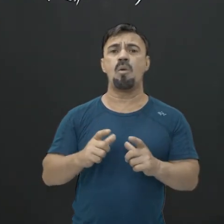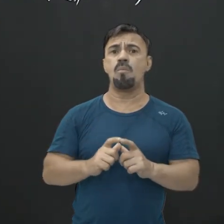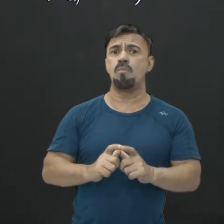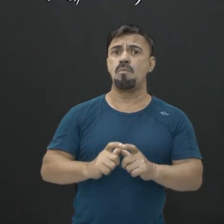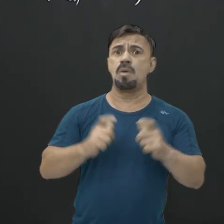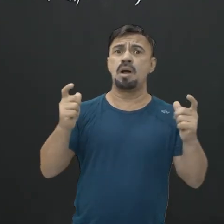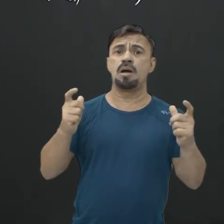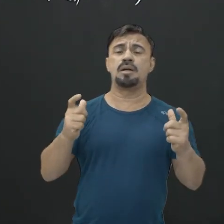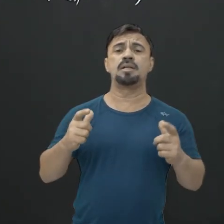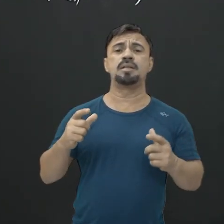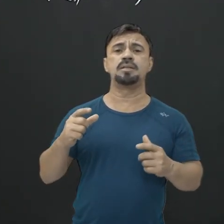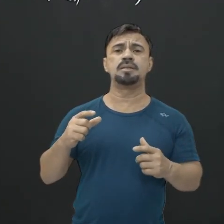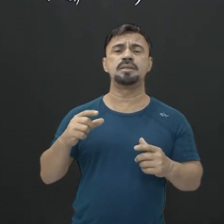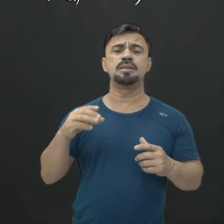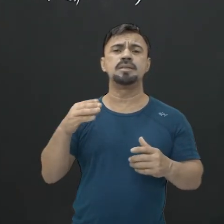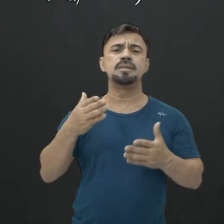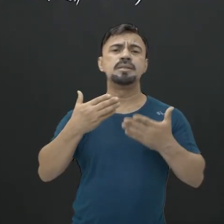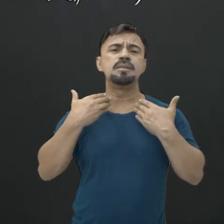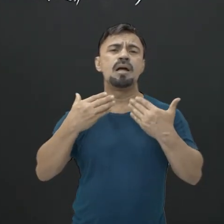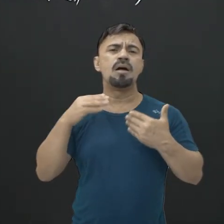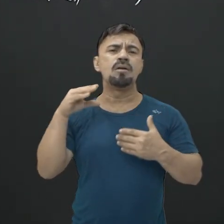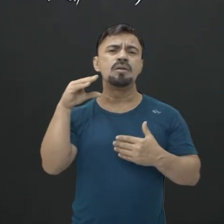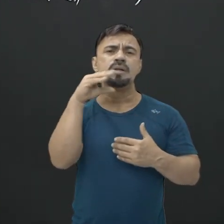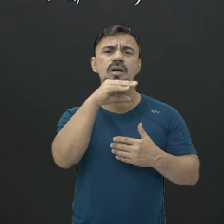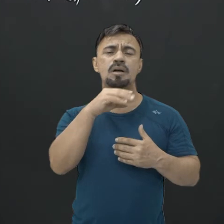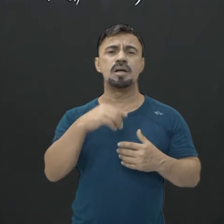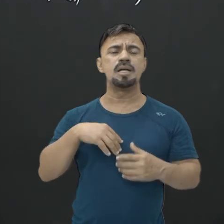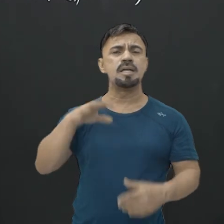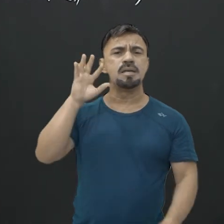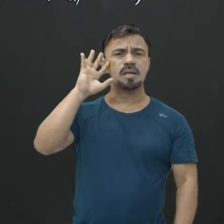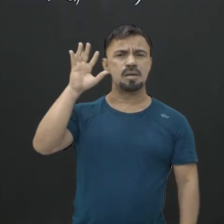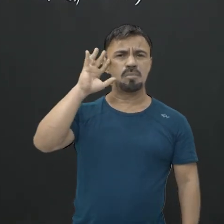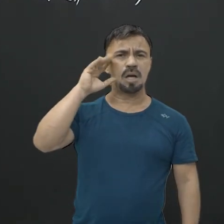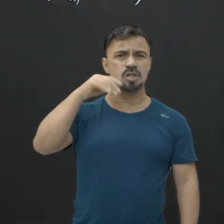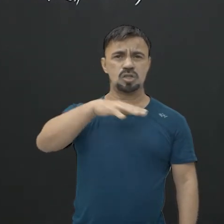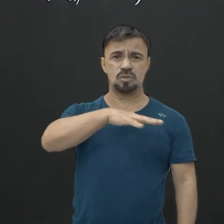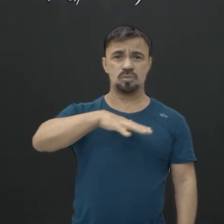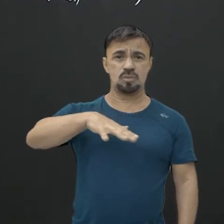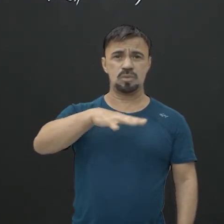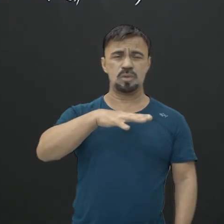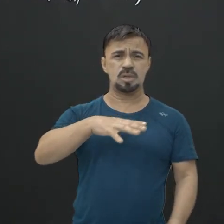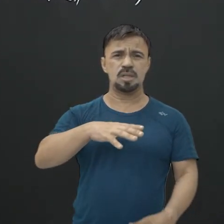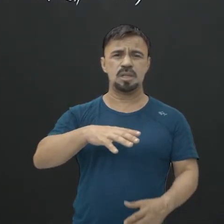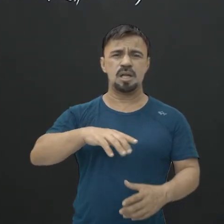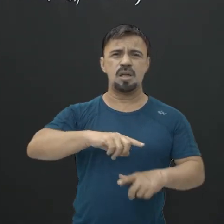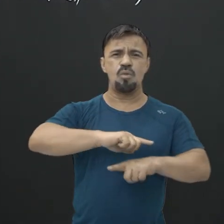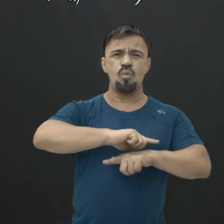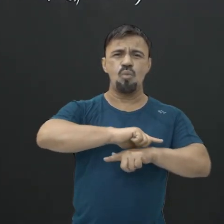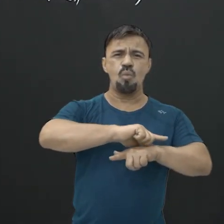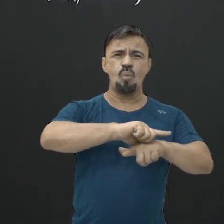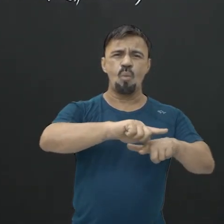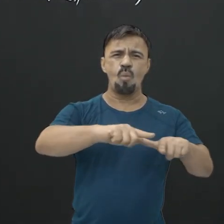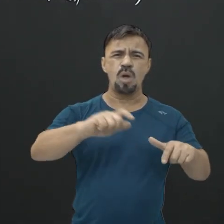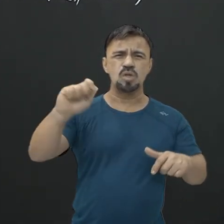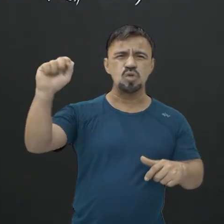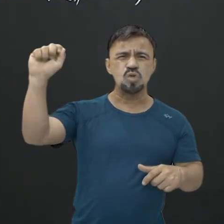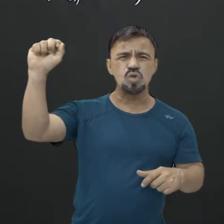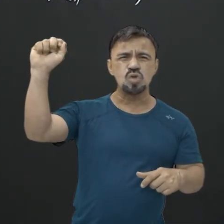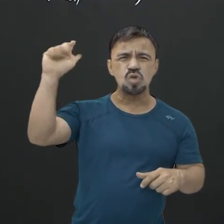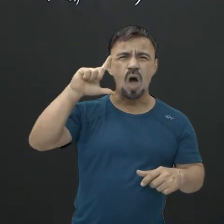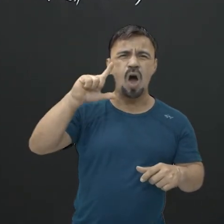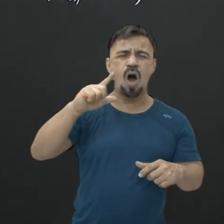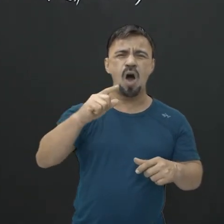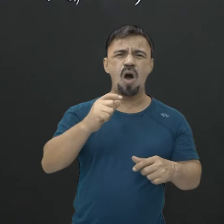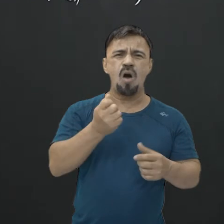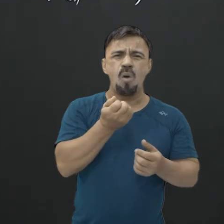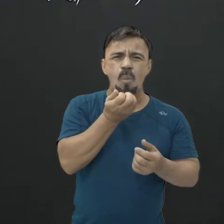amplitude térmica? Do que você está falando? Imagina um ambiente de deserto. Um ambiente de deserto, ele é conhecido por